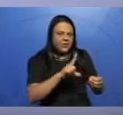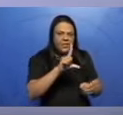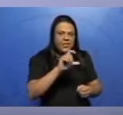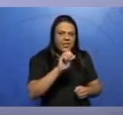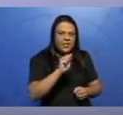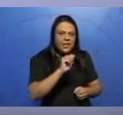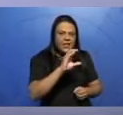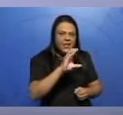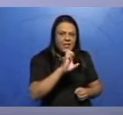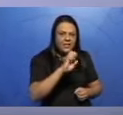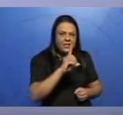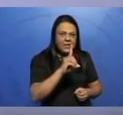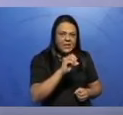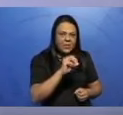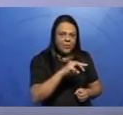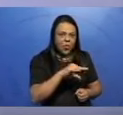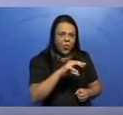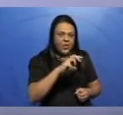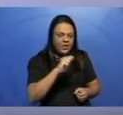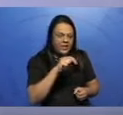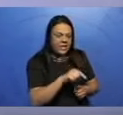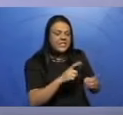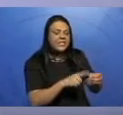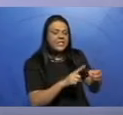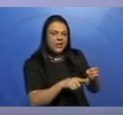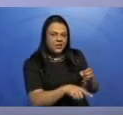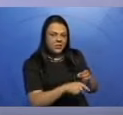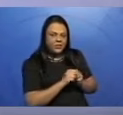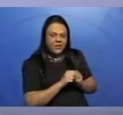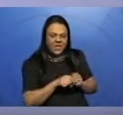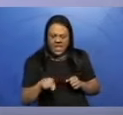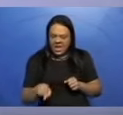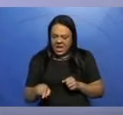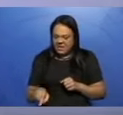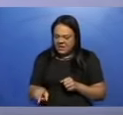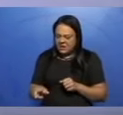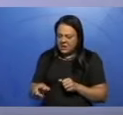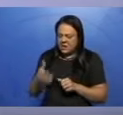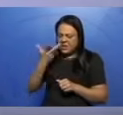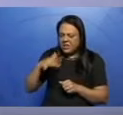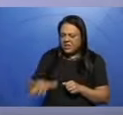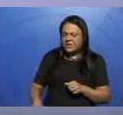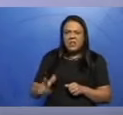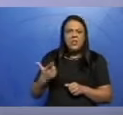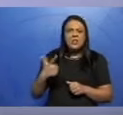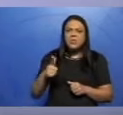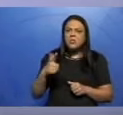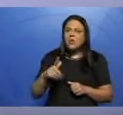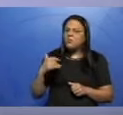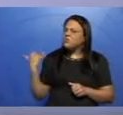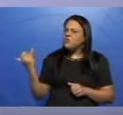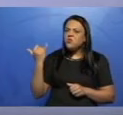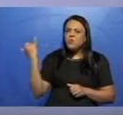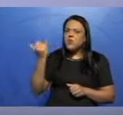Lacedemônia, Esparta. A criança era um mero objeto do Estado. Olha só,